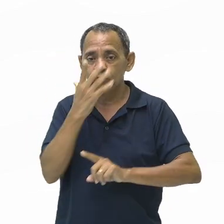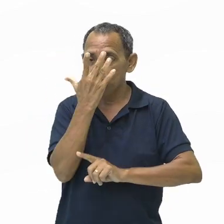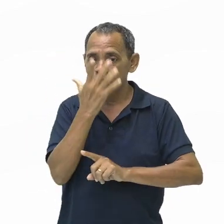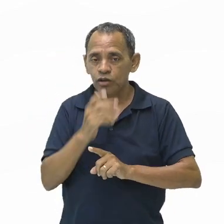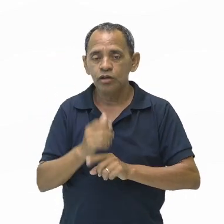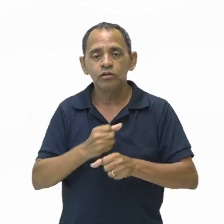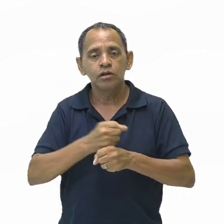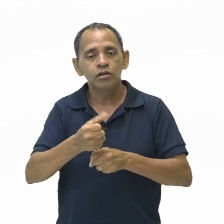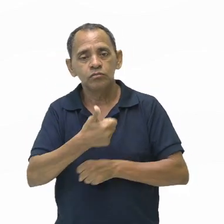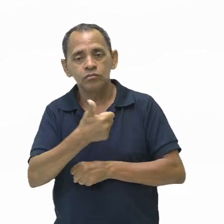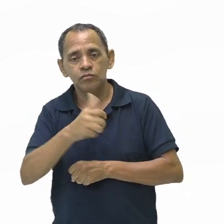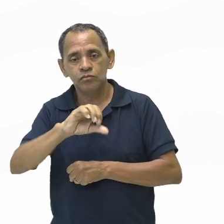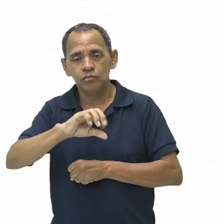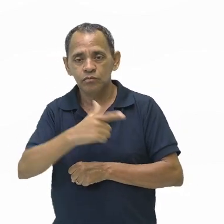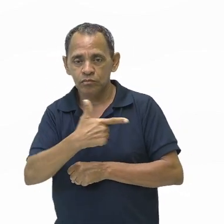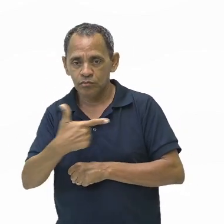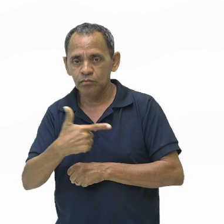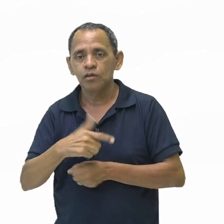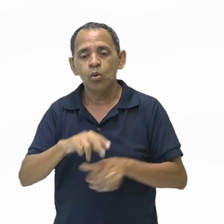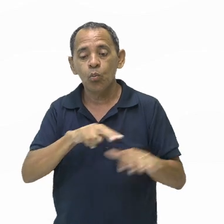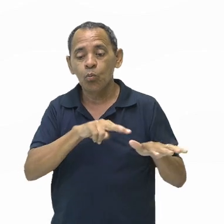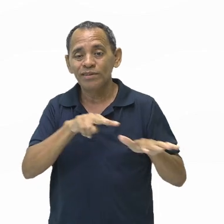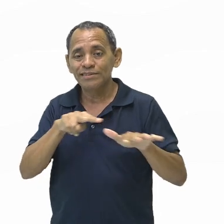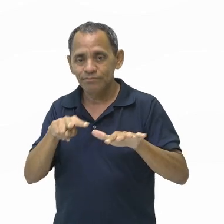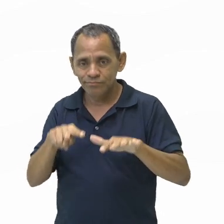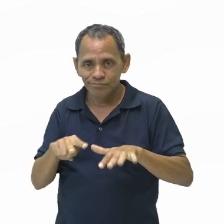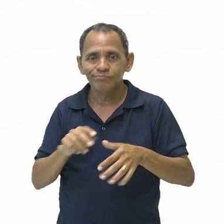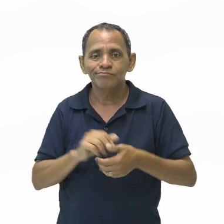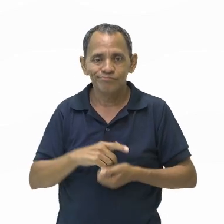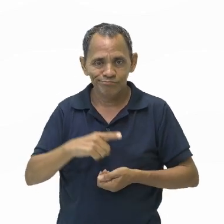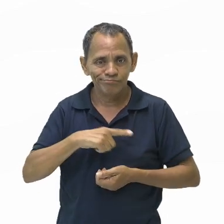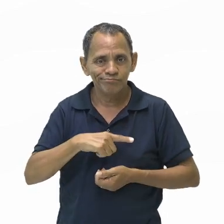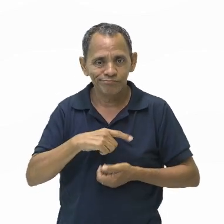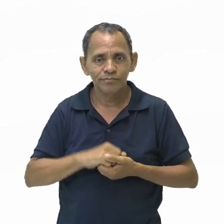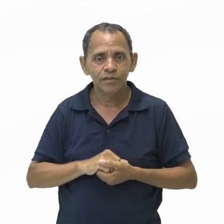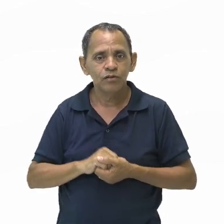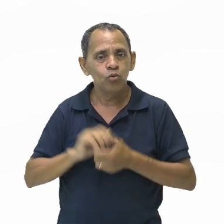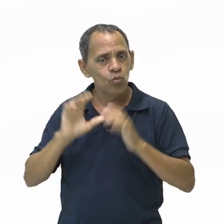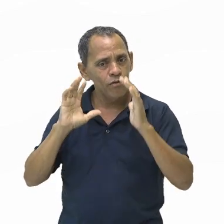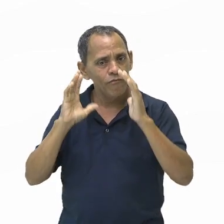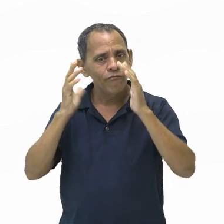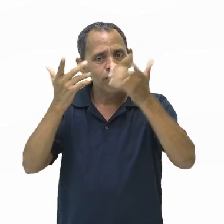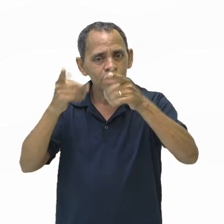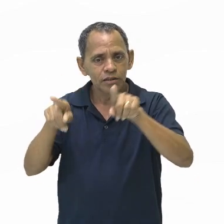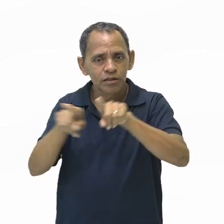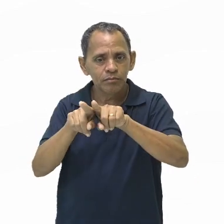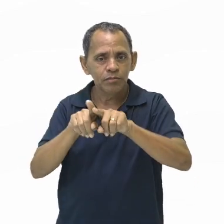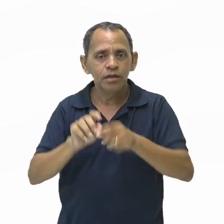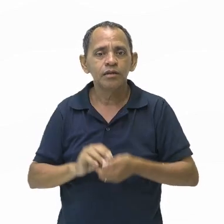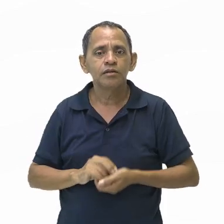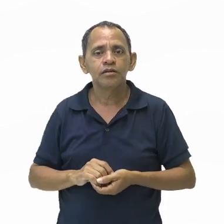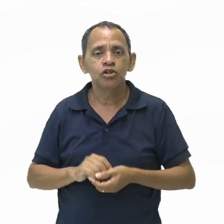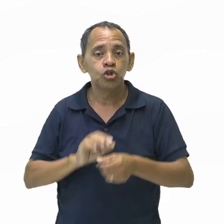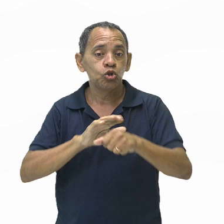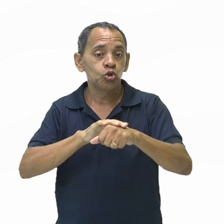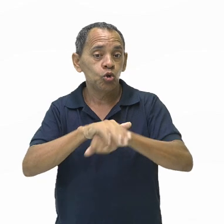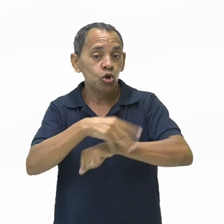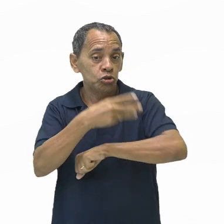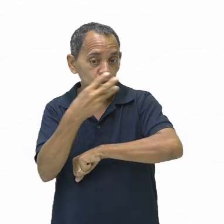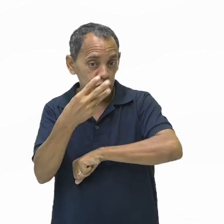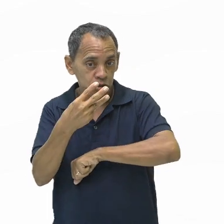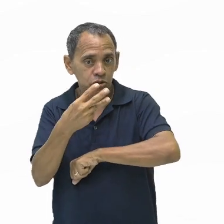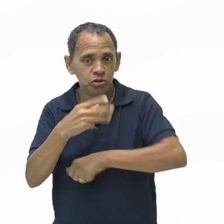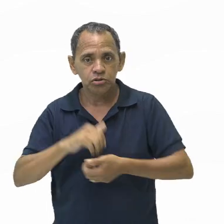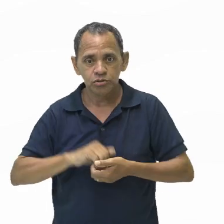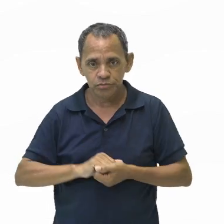1922, tá? Ela foi uma semana ali, a gente fala semana, mas teve ali a primeira, a segunda, se eu não me engano, 3 noites, né? Marcaram.